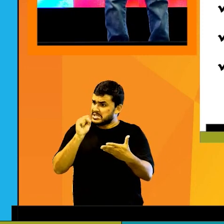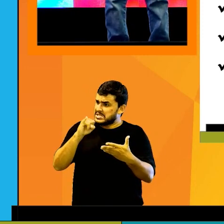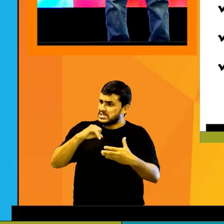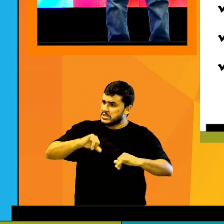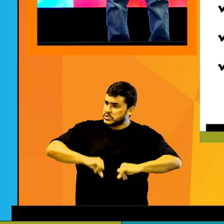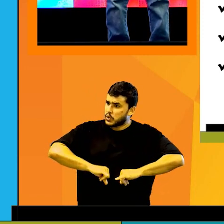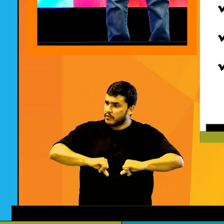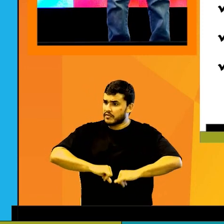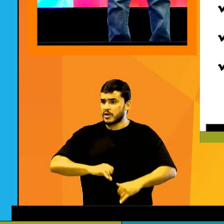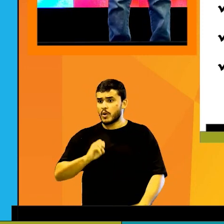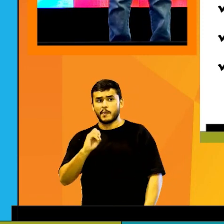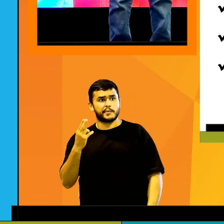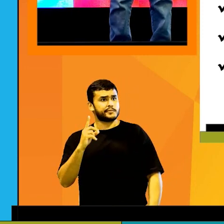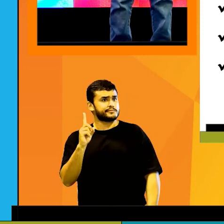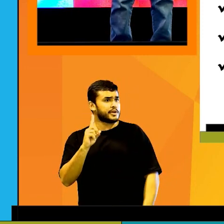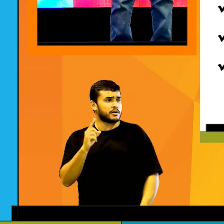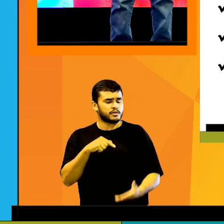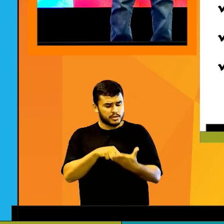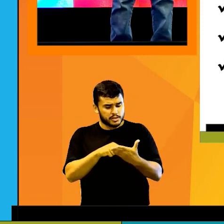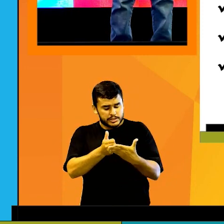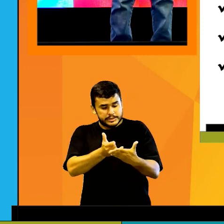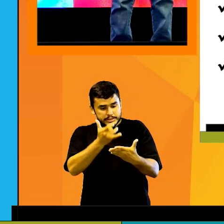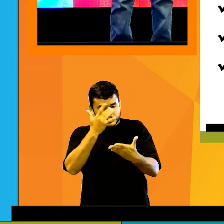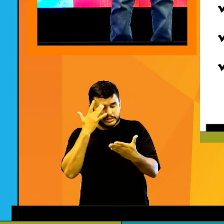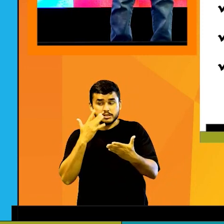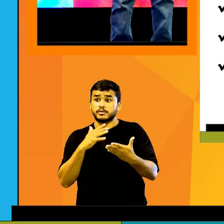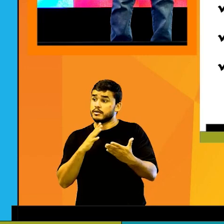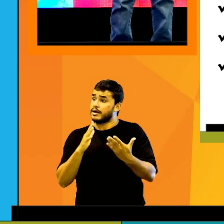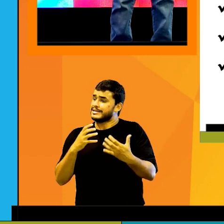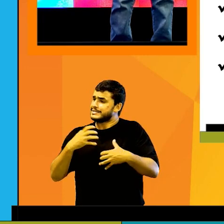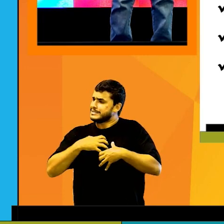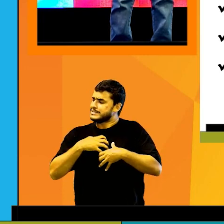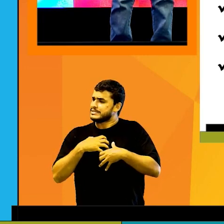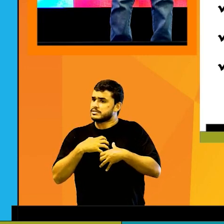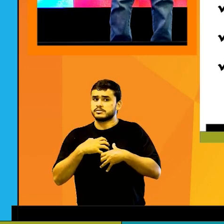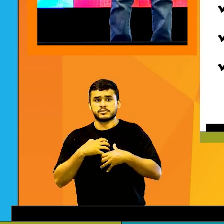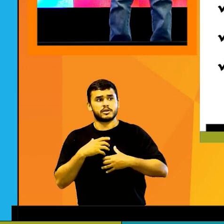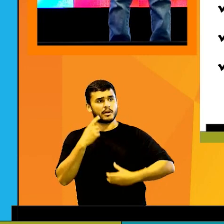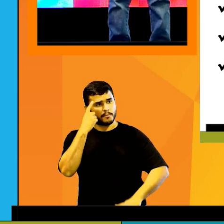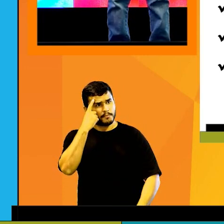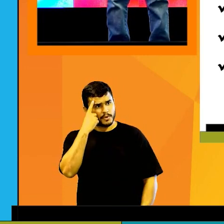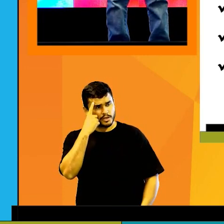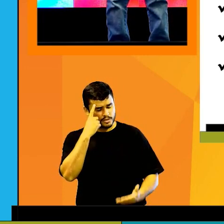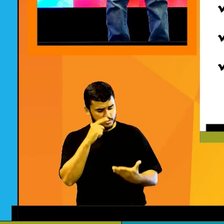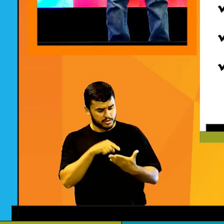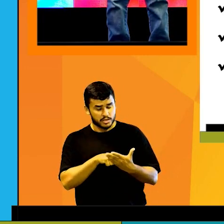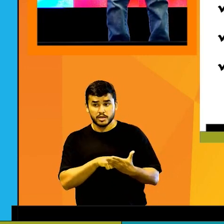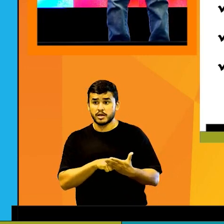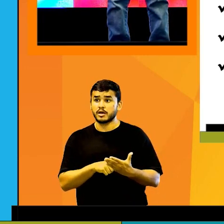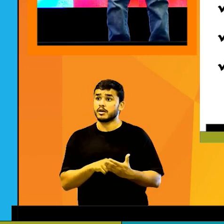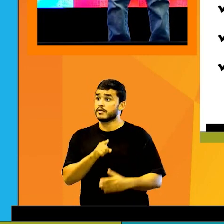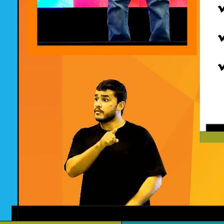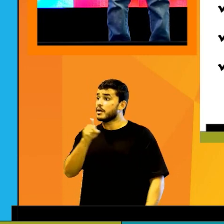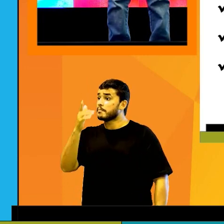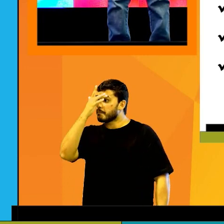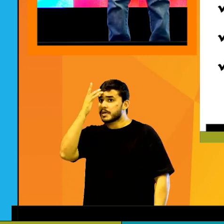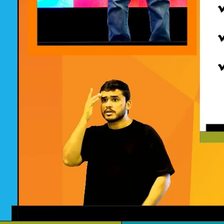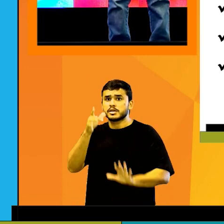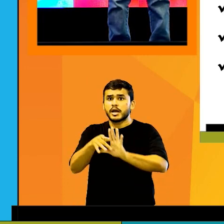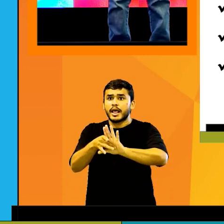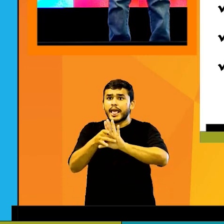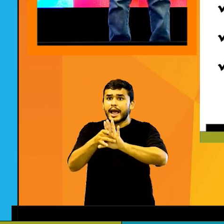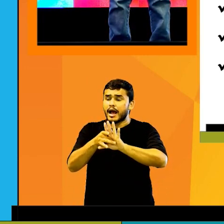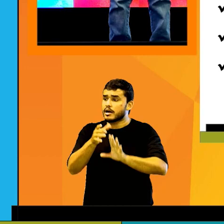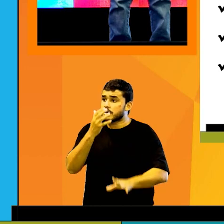doer. Porque a verdade realista muitas vezes dói. Você foge, se esquiva, mas você nem sabe o